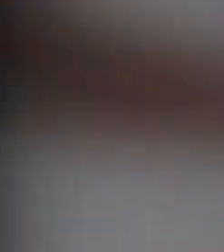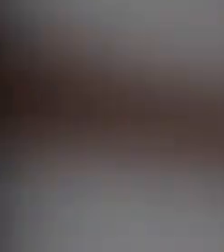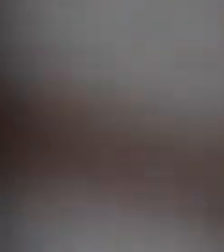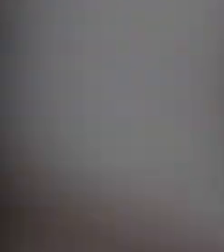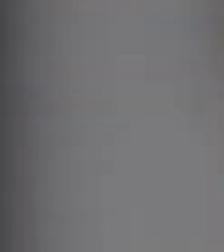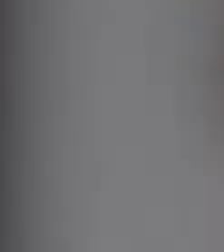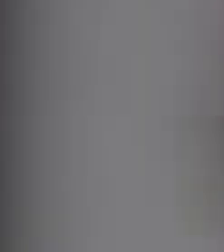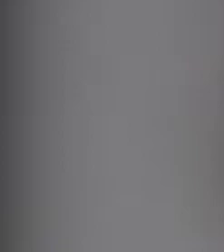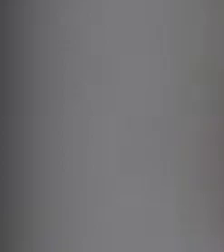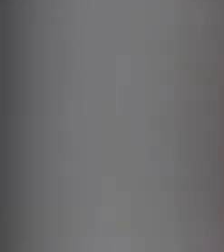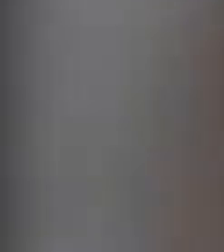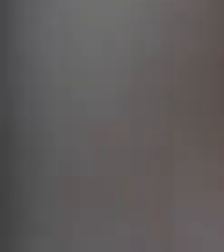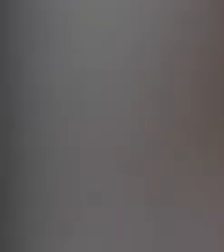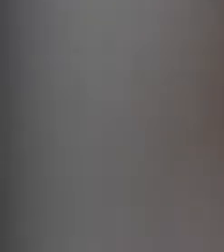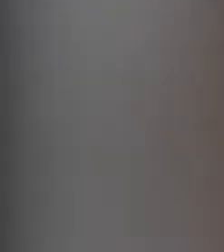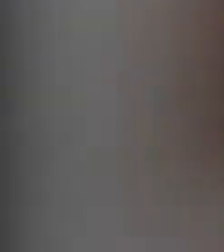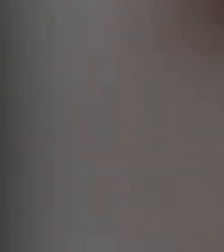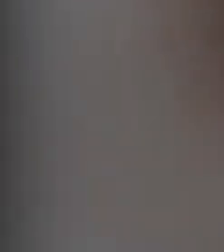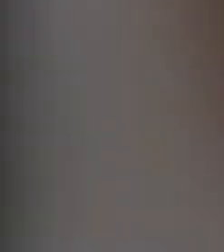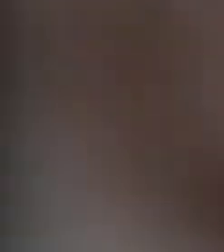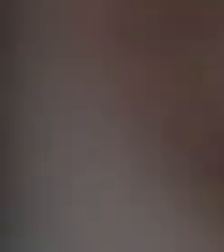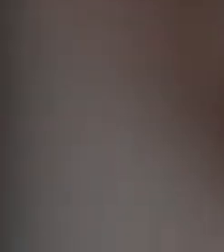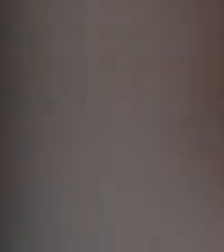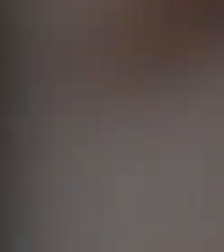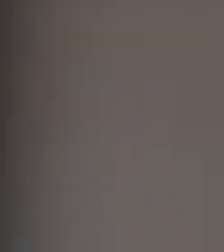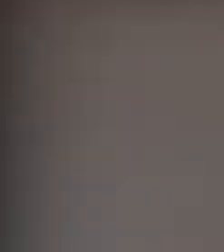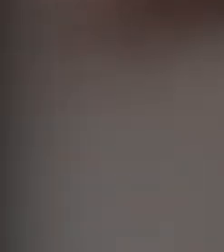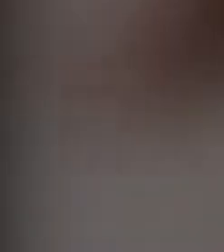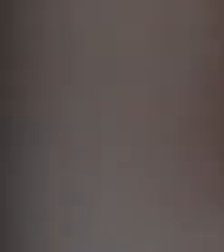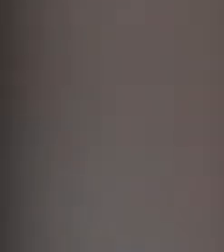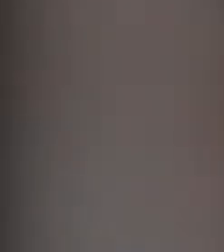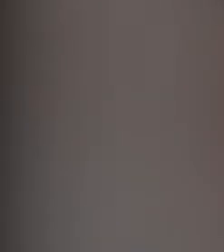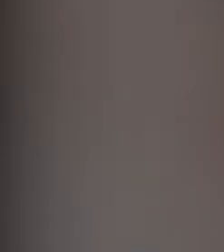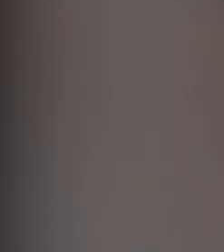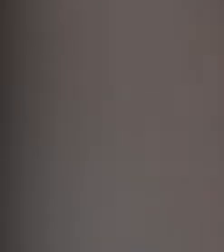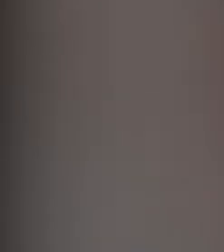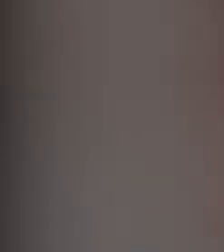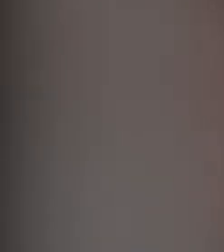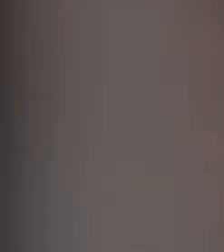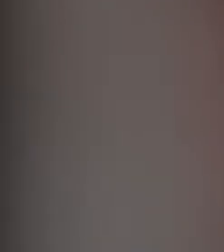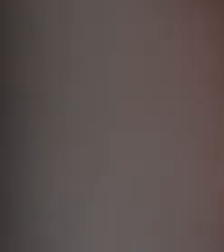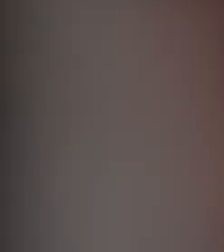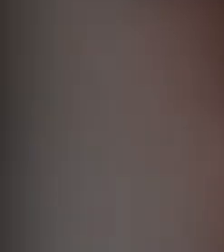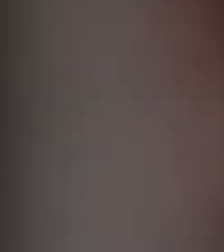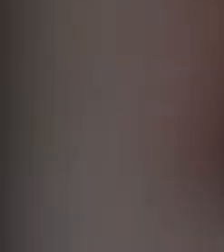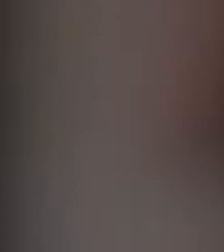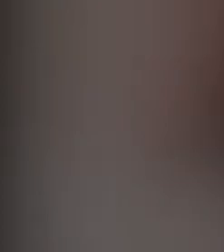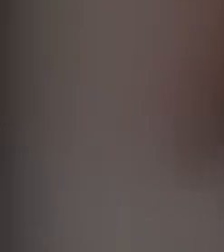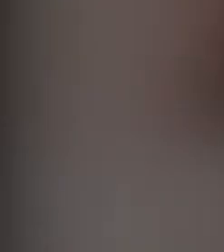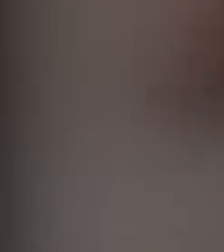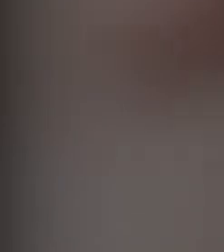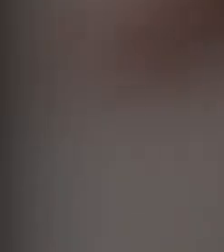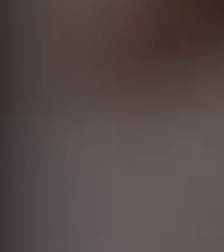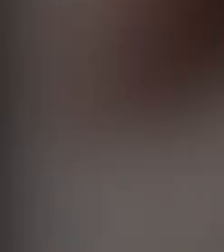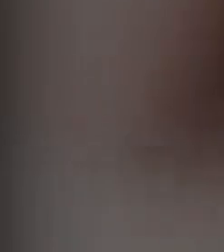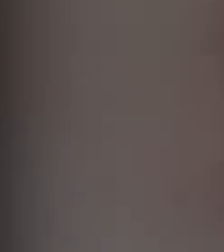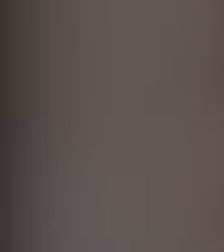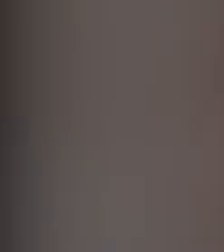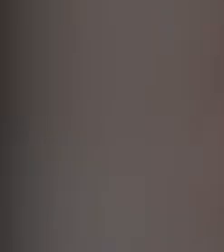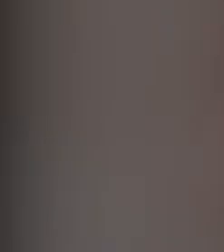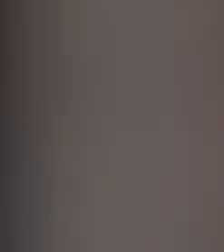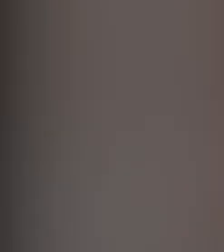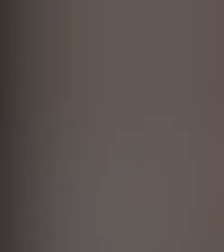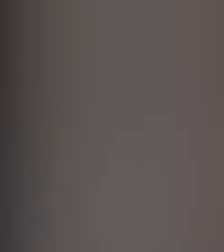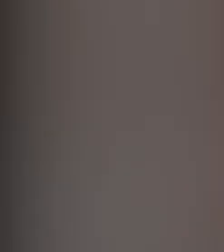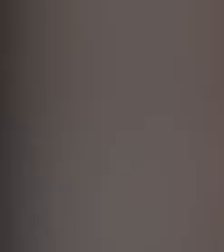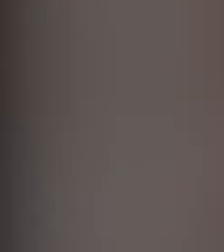parte da nossa família Leve Leitura e muito obrigado pelo seu trabalho e dedicação conosco. Um beijo grande, nós te amamos.